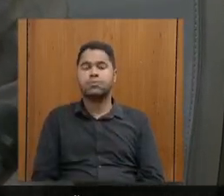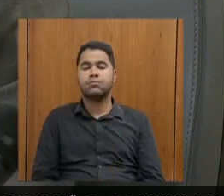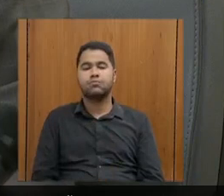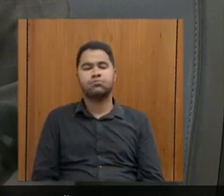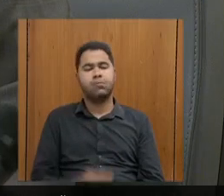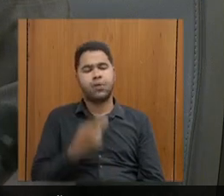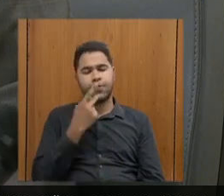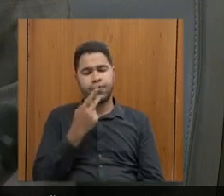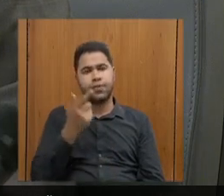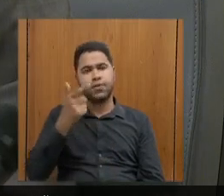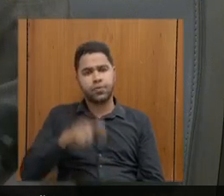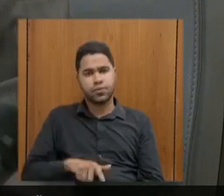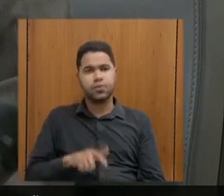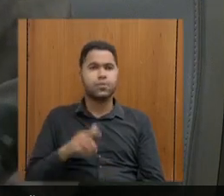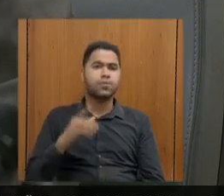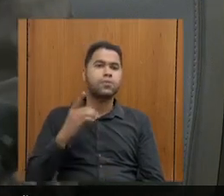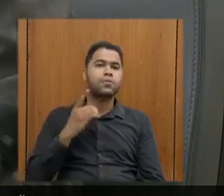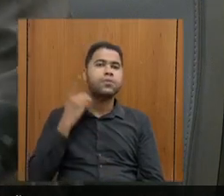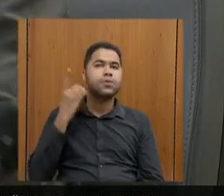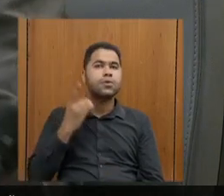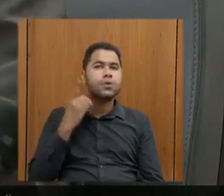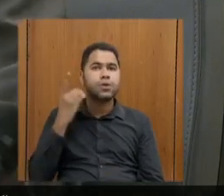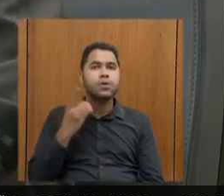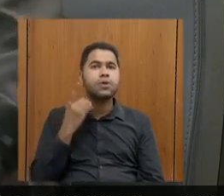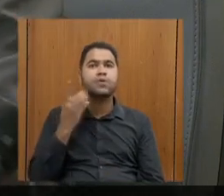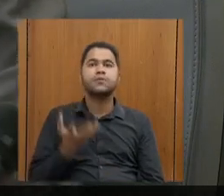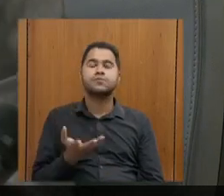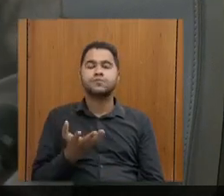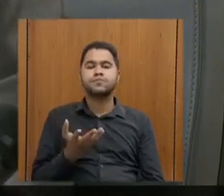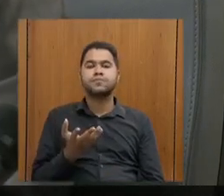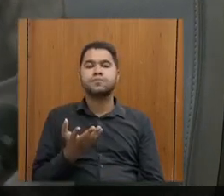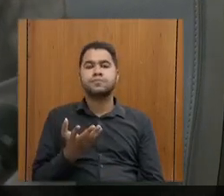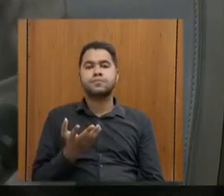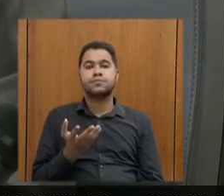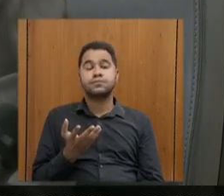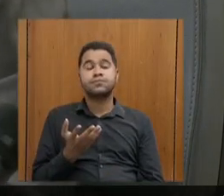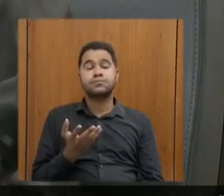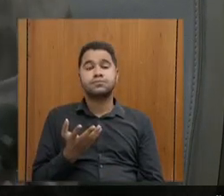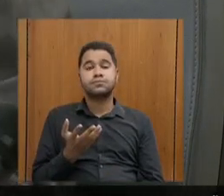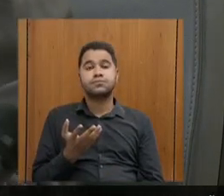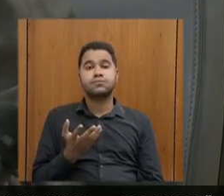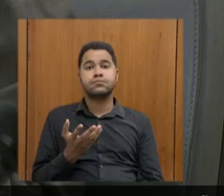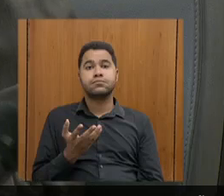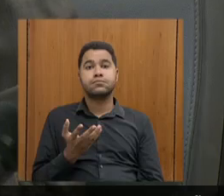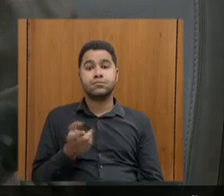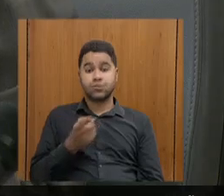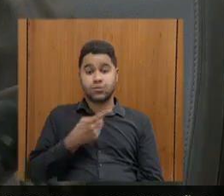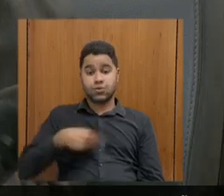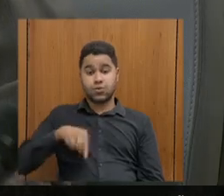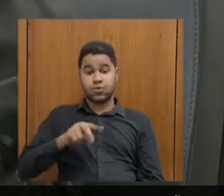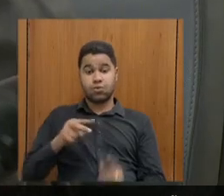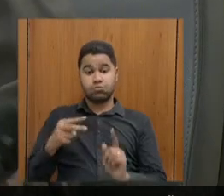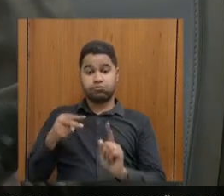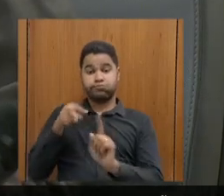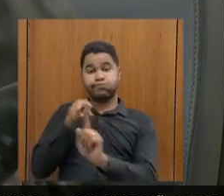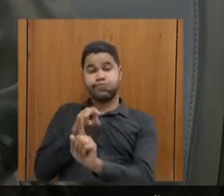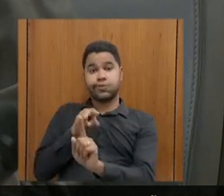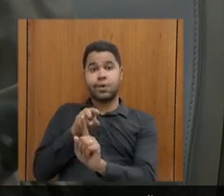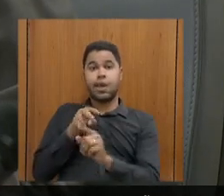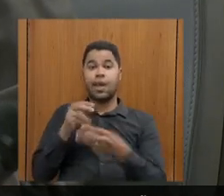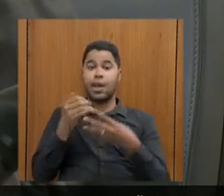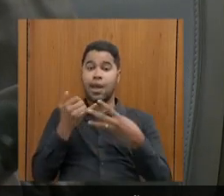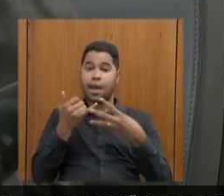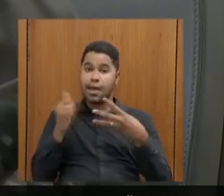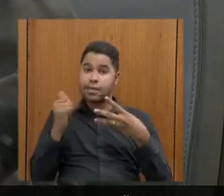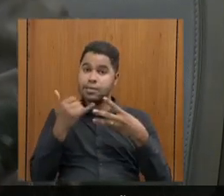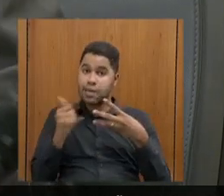reitero é deputado que a vamos ver do nosso ponto de vista a ser